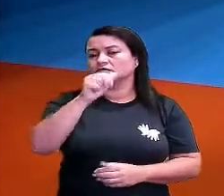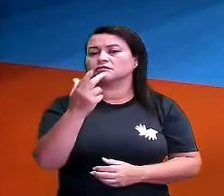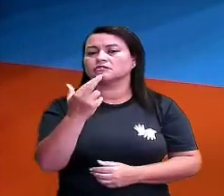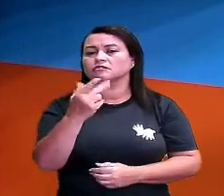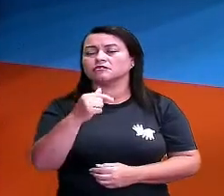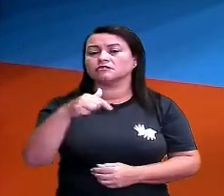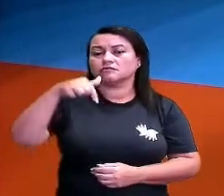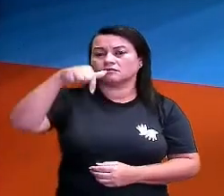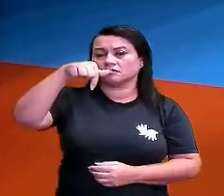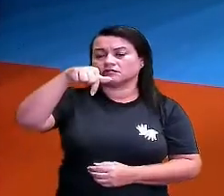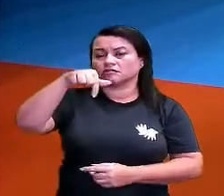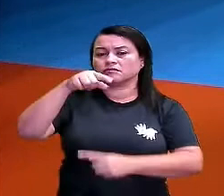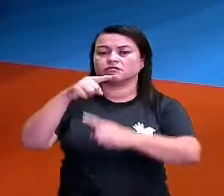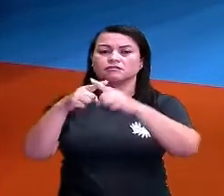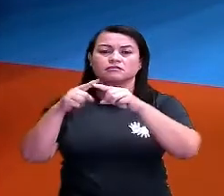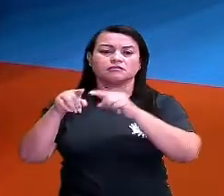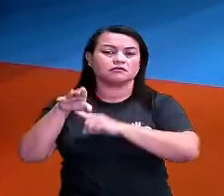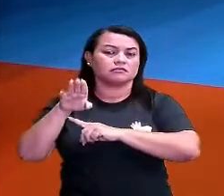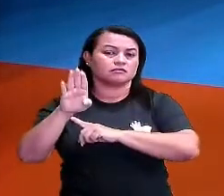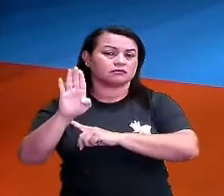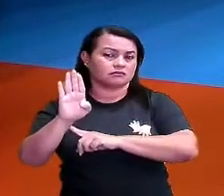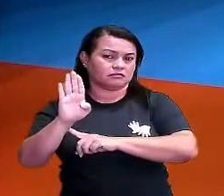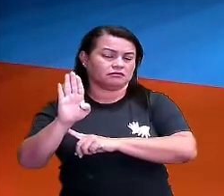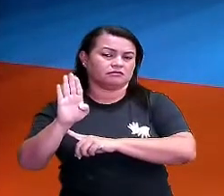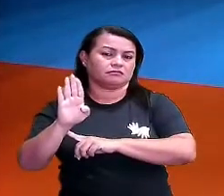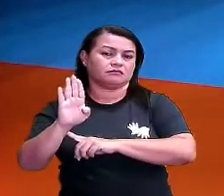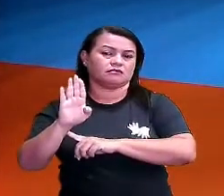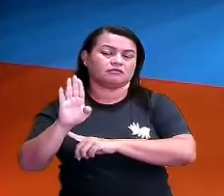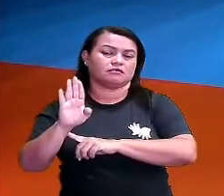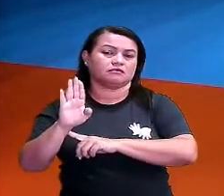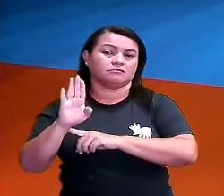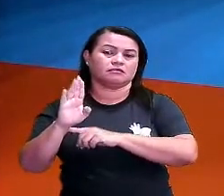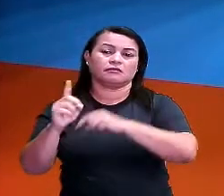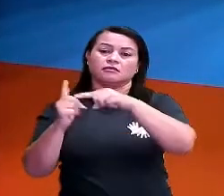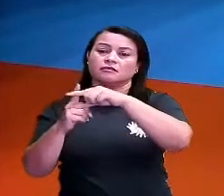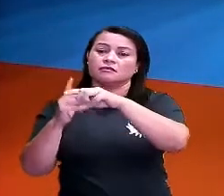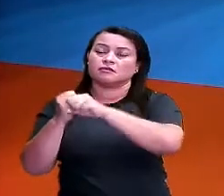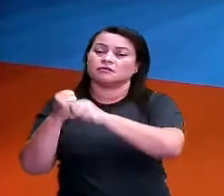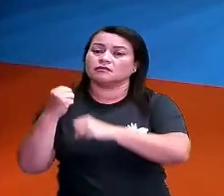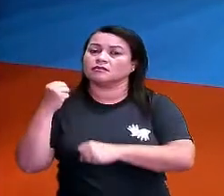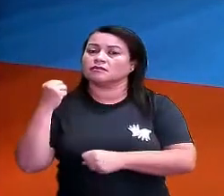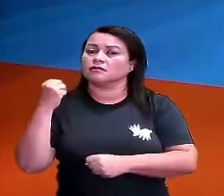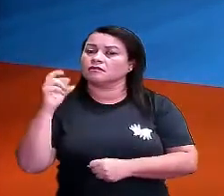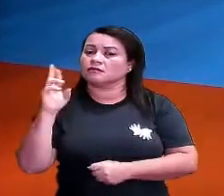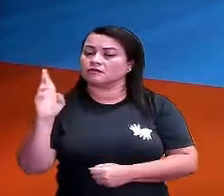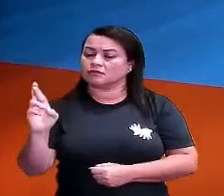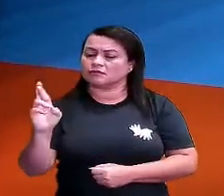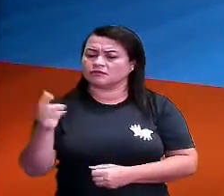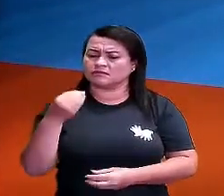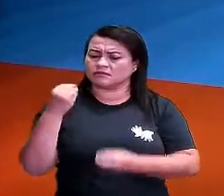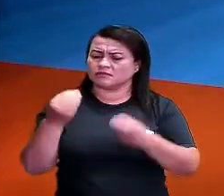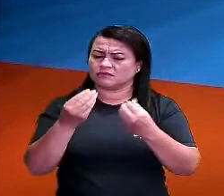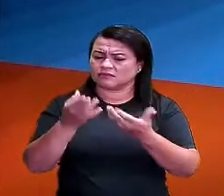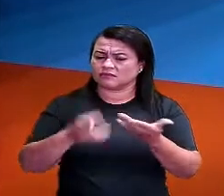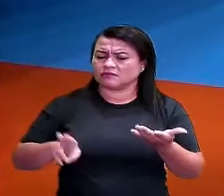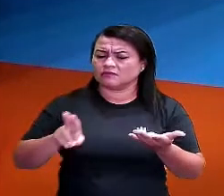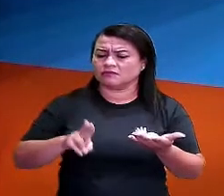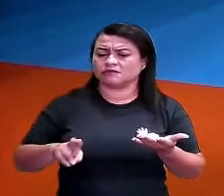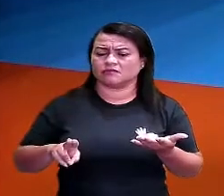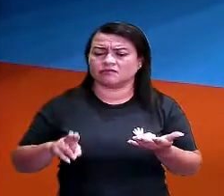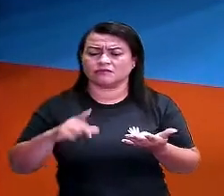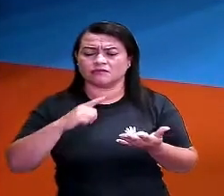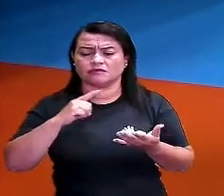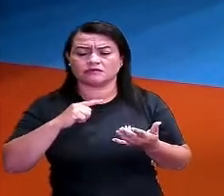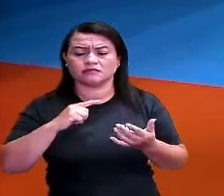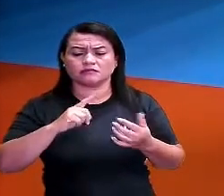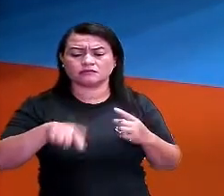a Q vezes B, né? Mais R. Mas assim, eu não vou poder usar isso aqui, professora, porque ele pede para